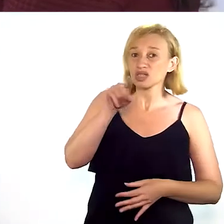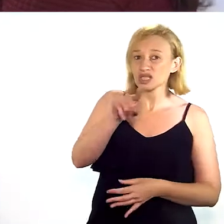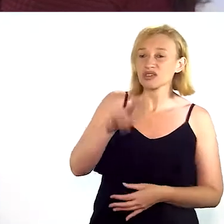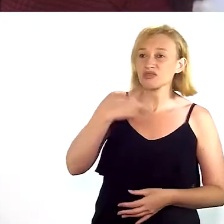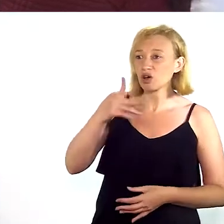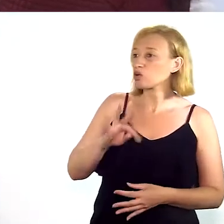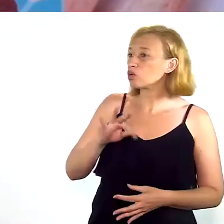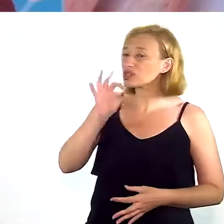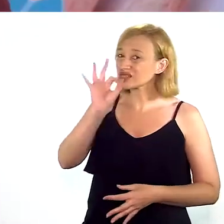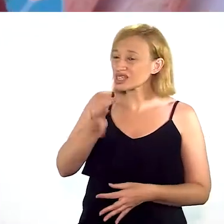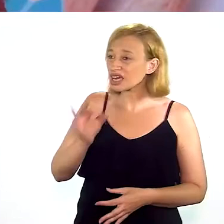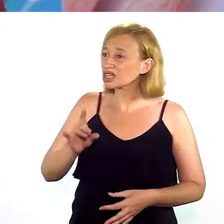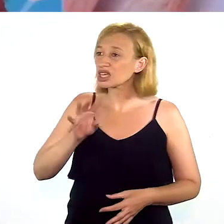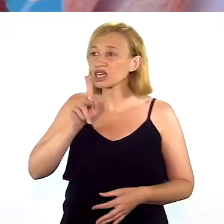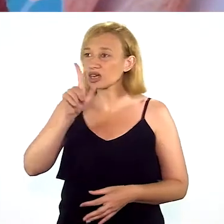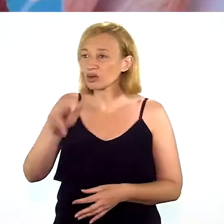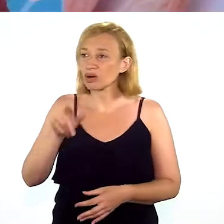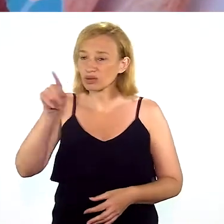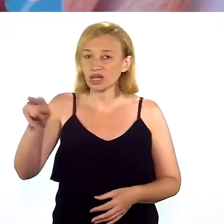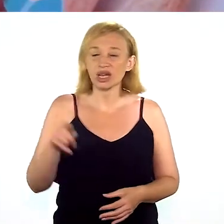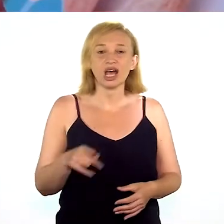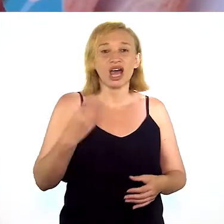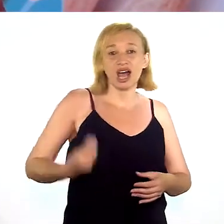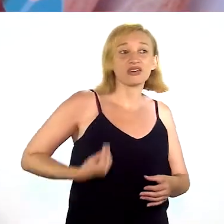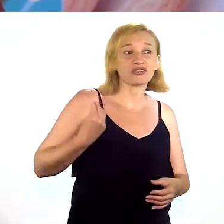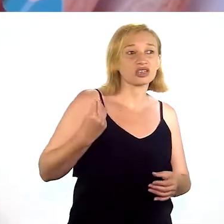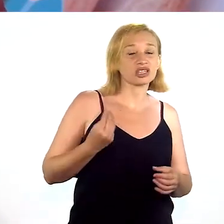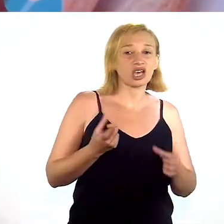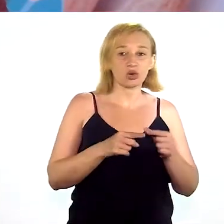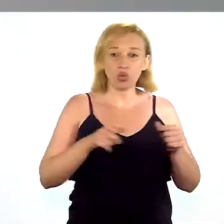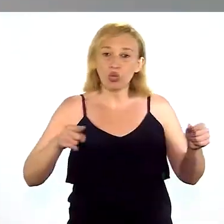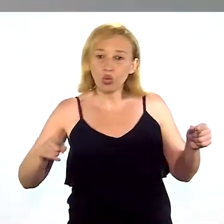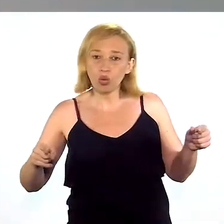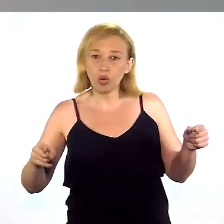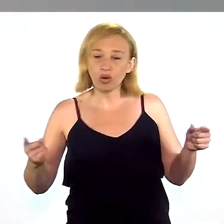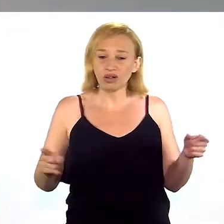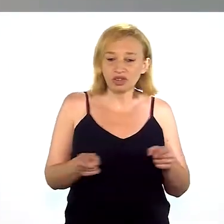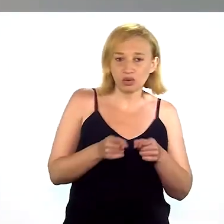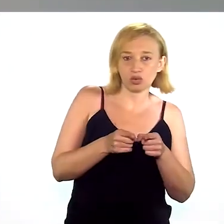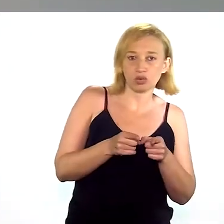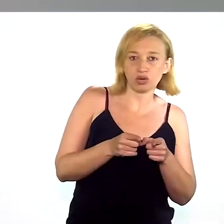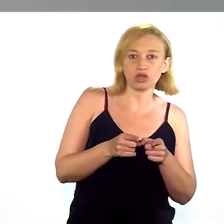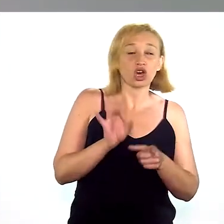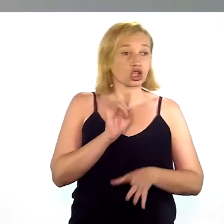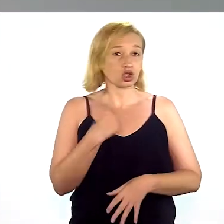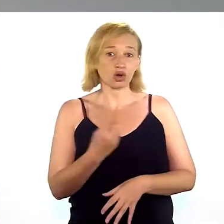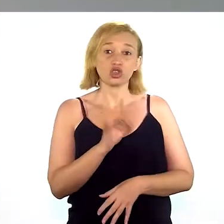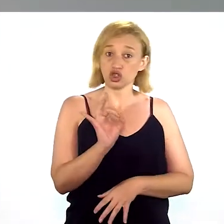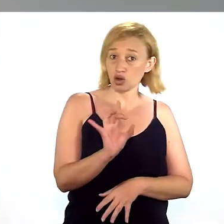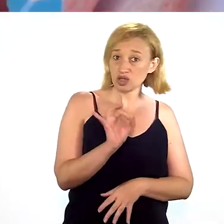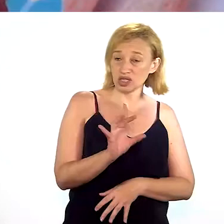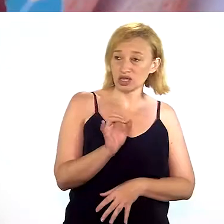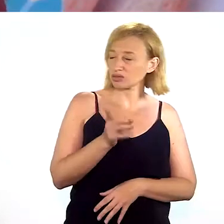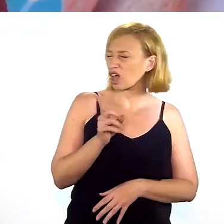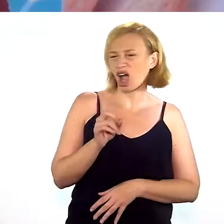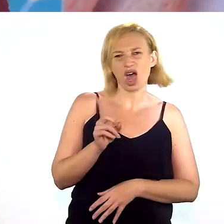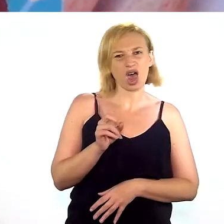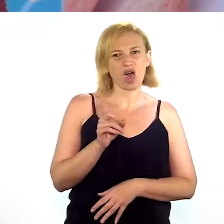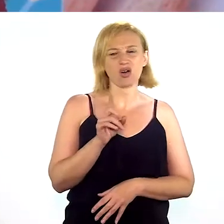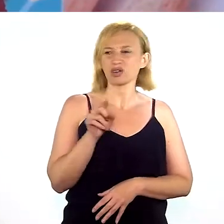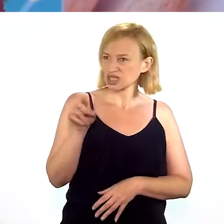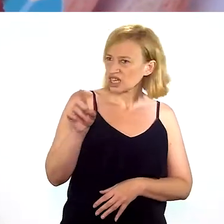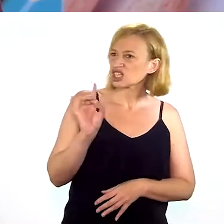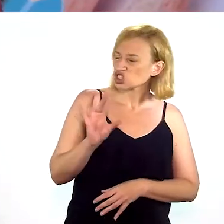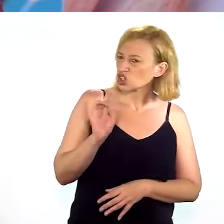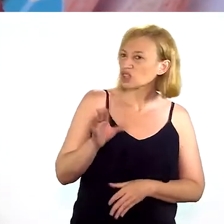ver. Porque você falou exatamente a mesma coisa, quer dizer, a gente vai na contramão, a vida é curta, a vida é longa. Estamos sozinhos,